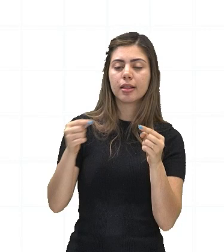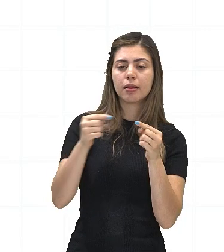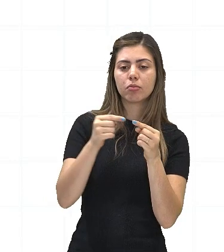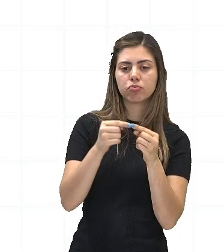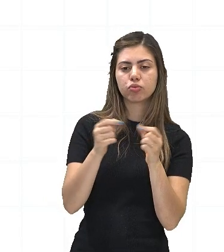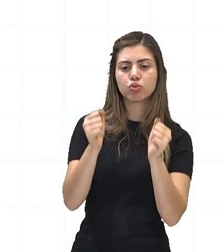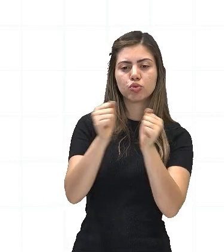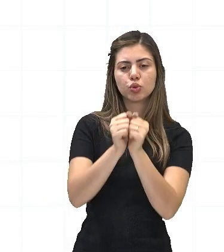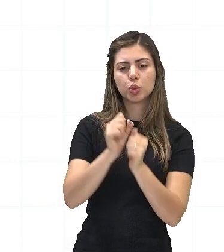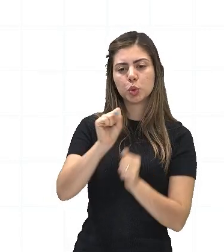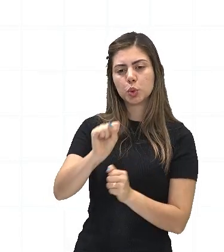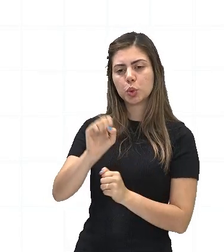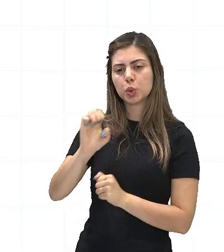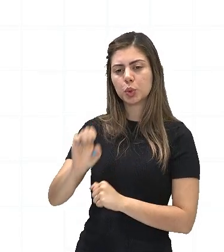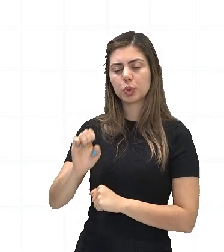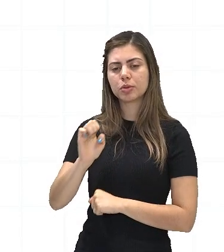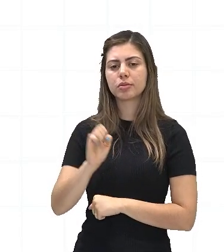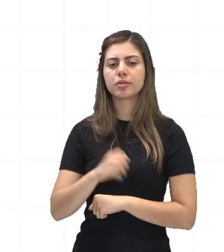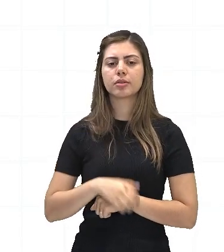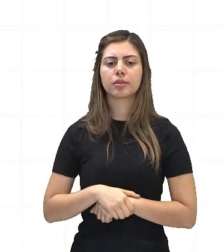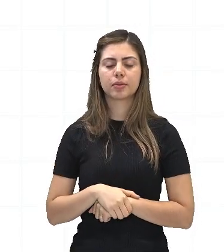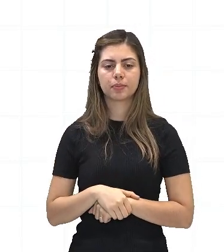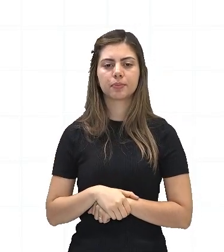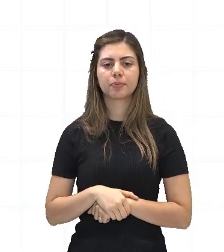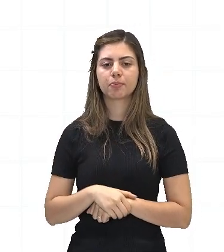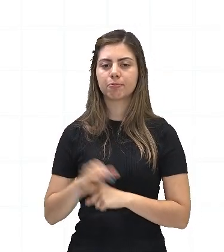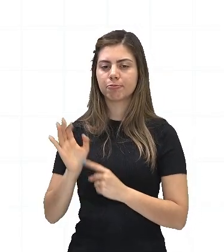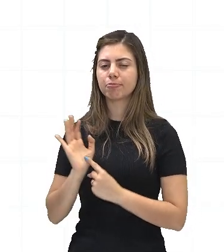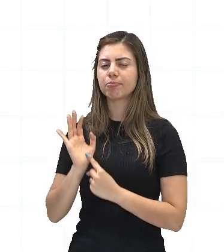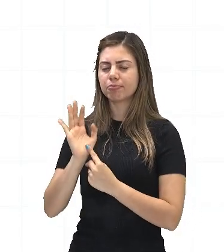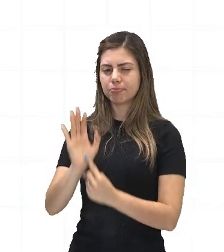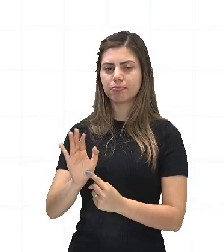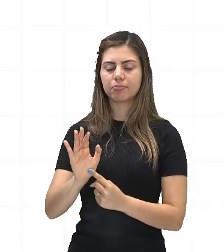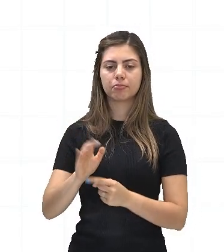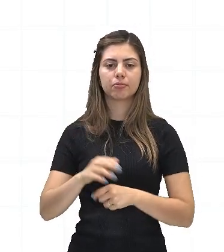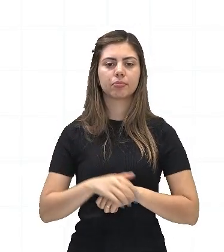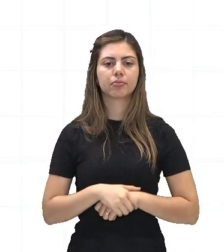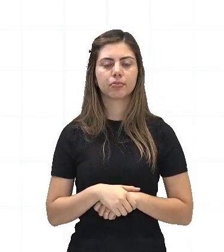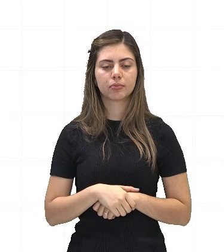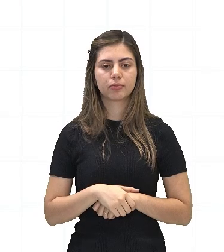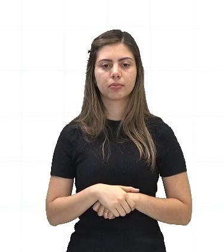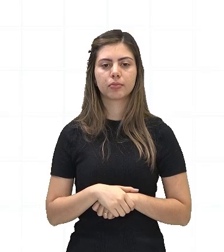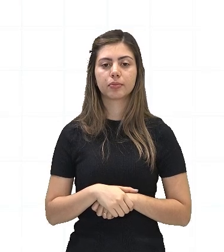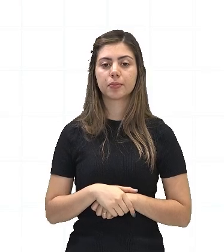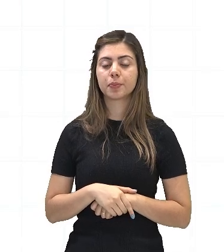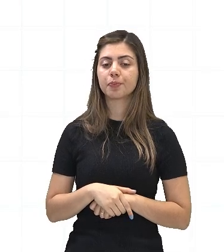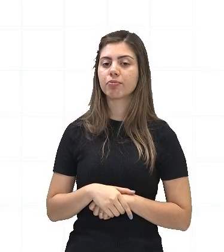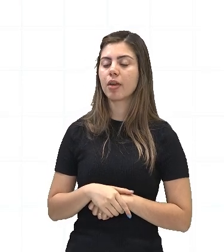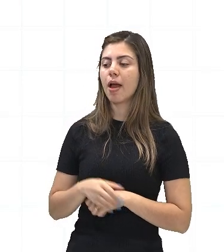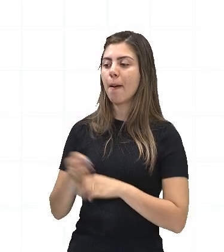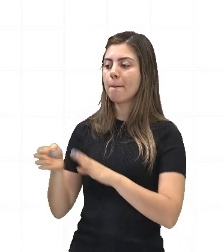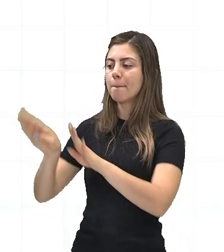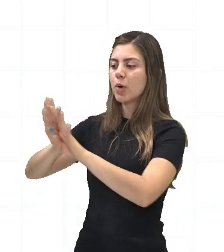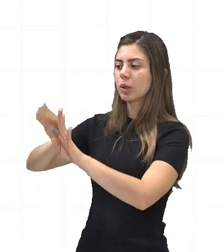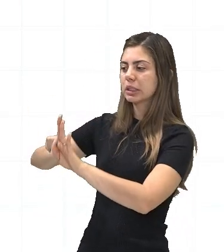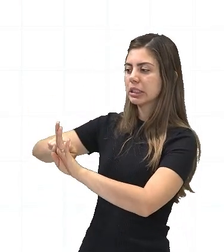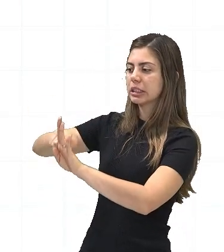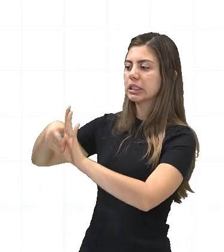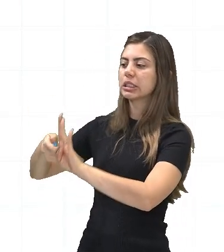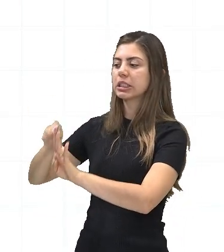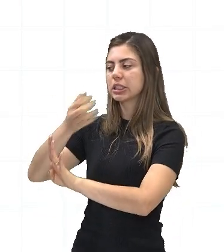se. Coloca no ar, por favor, a próxima tela. Olhem só. Então, olhem assim o exemplo. Esqueceram de trancar a